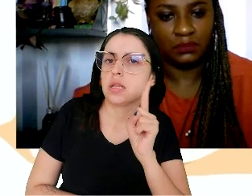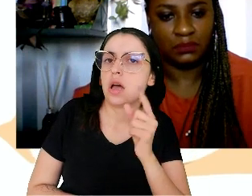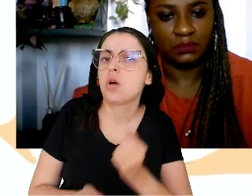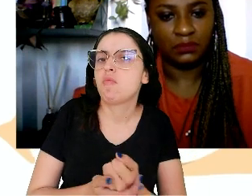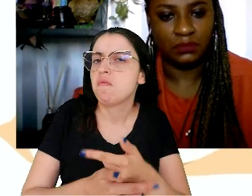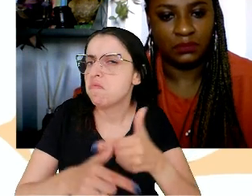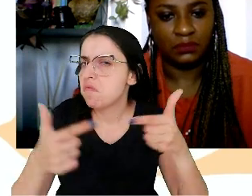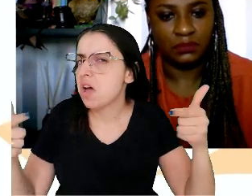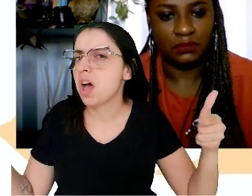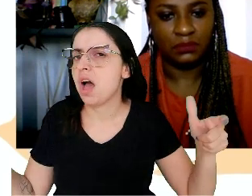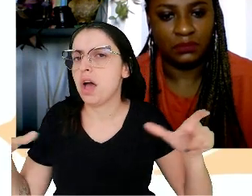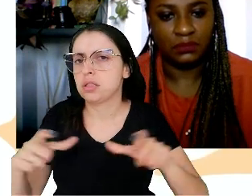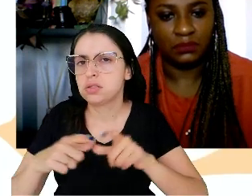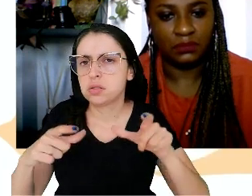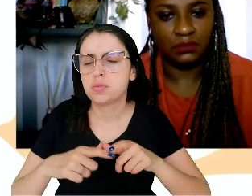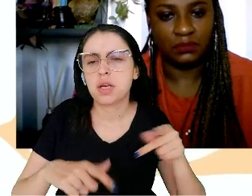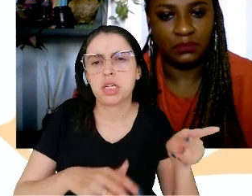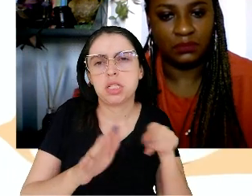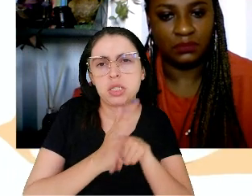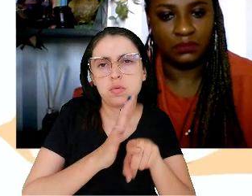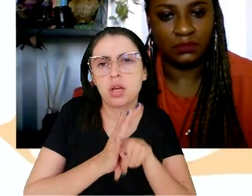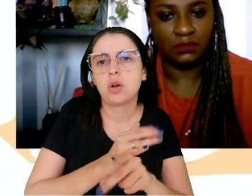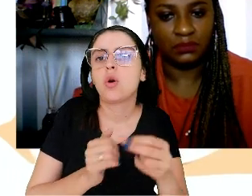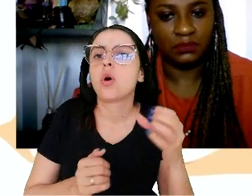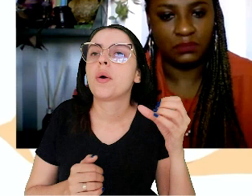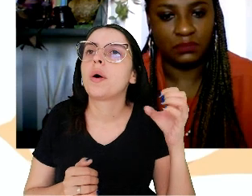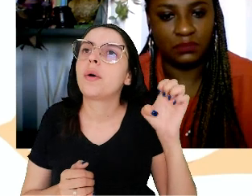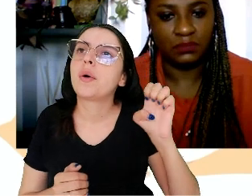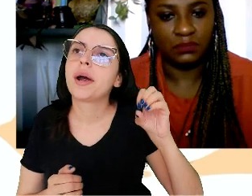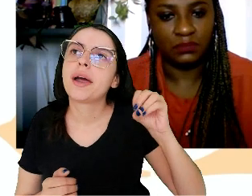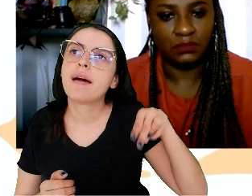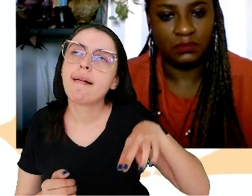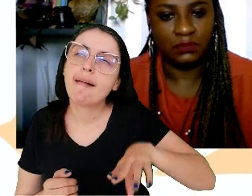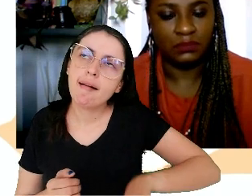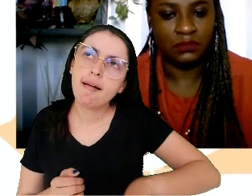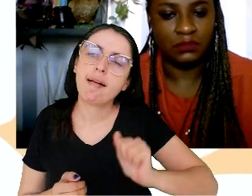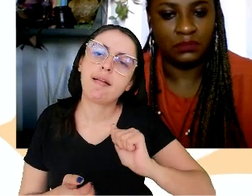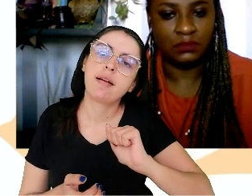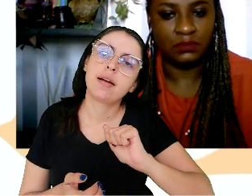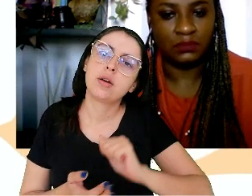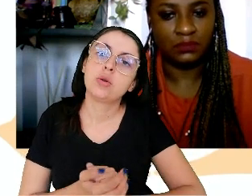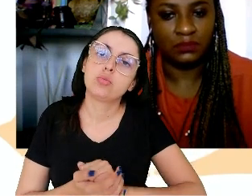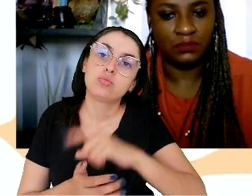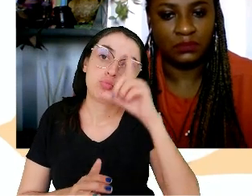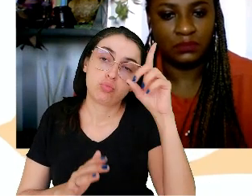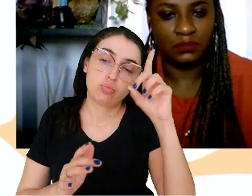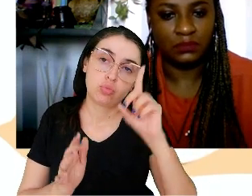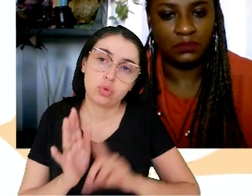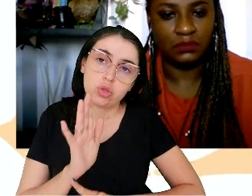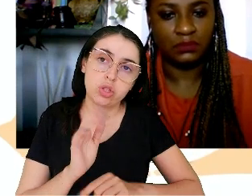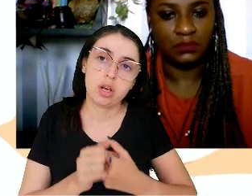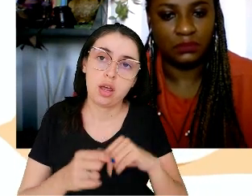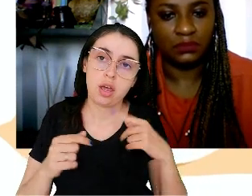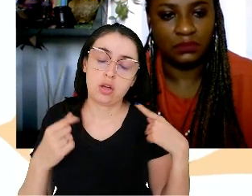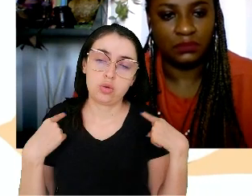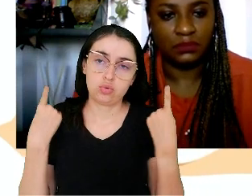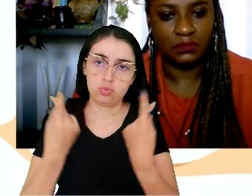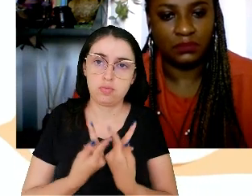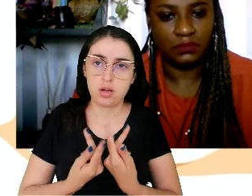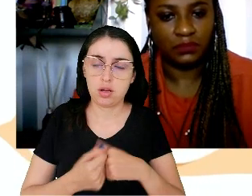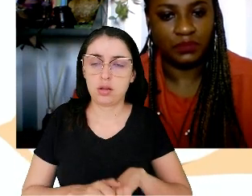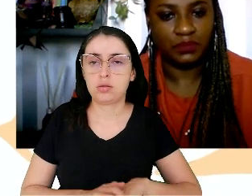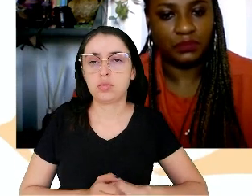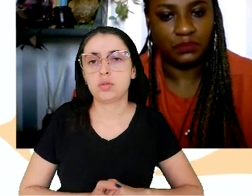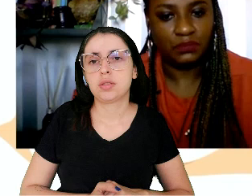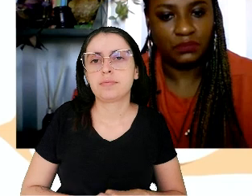organizações internacionais, como no caso da OEA e da Comissão Interamericana de Direitos Humanos. Em abril